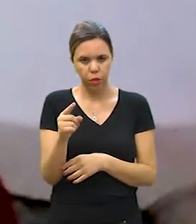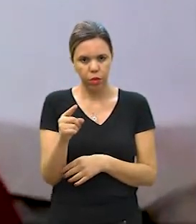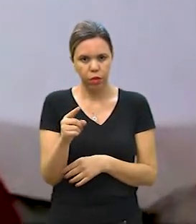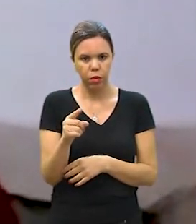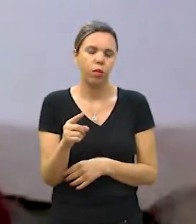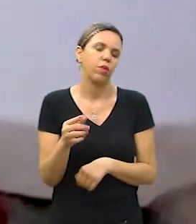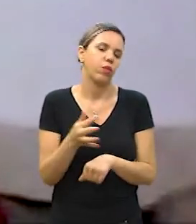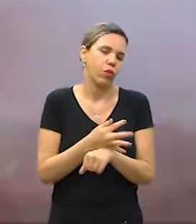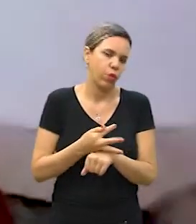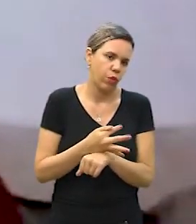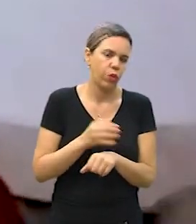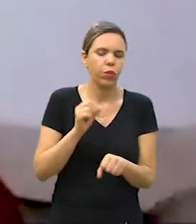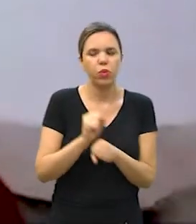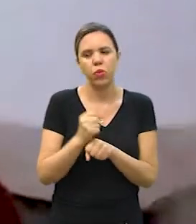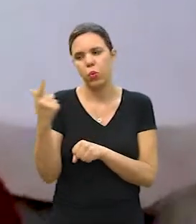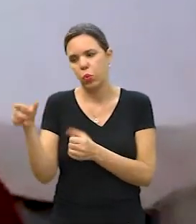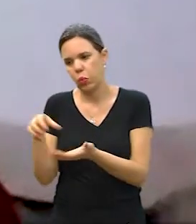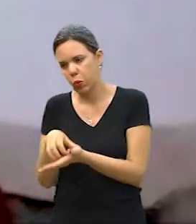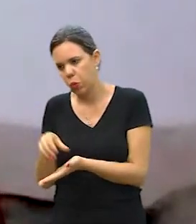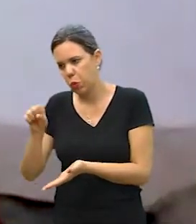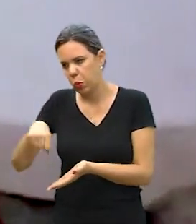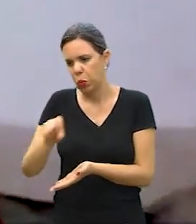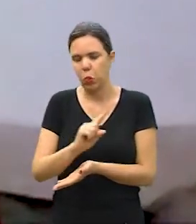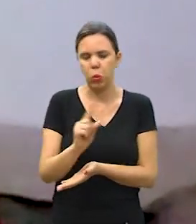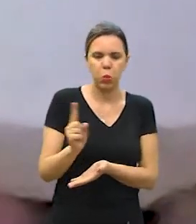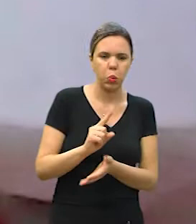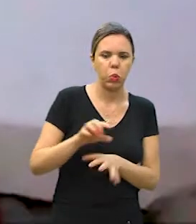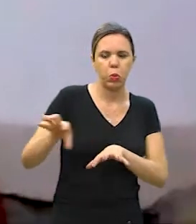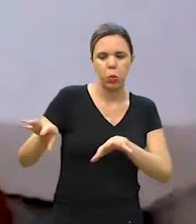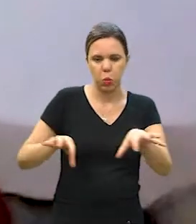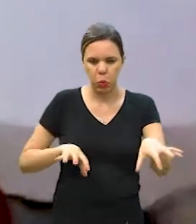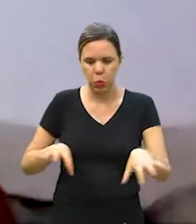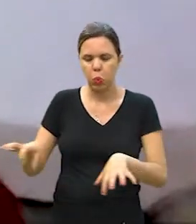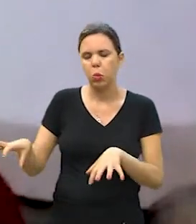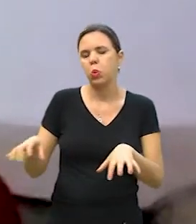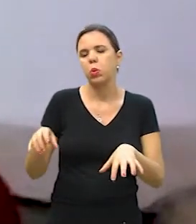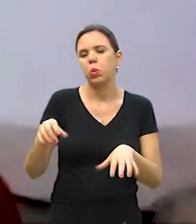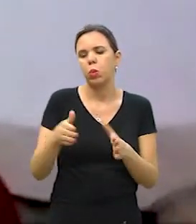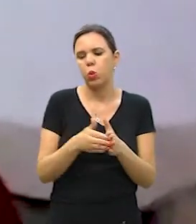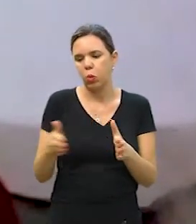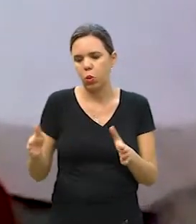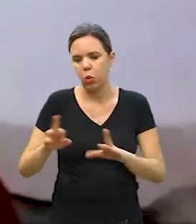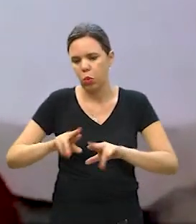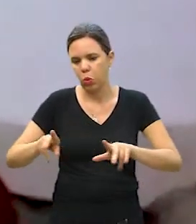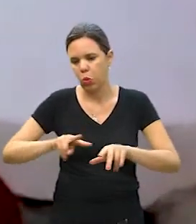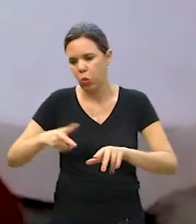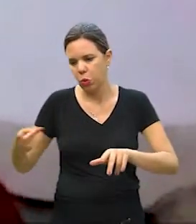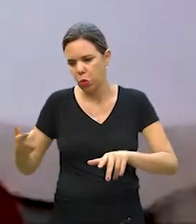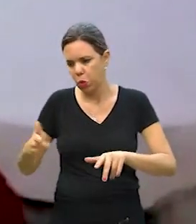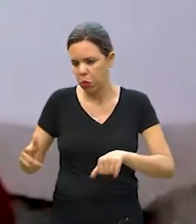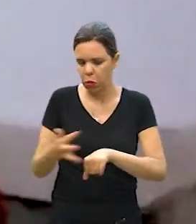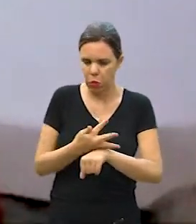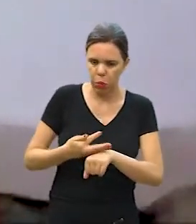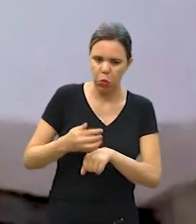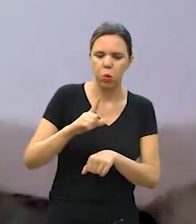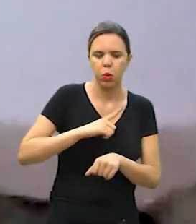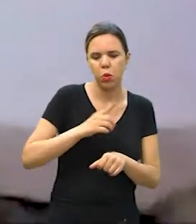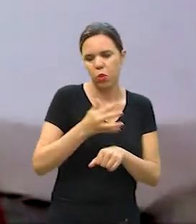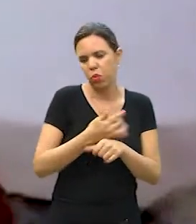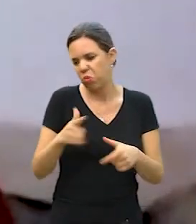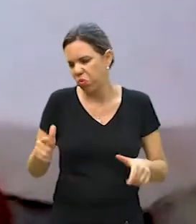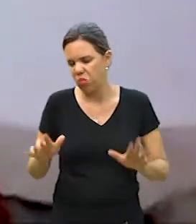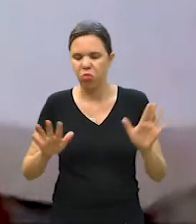ele dava recesso e uma rede dava recesso, a outra não dava, e dava recesso num período que a gente não teria recesso, ou depois não